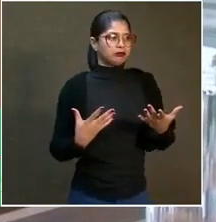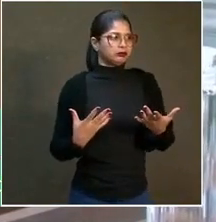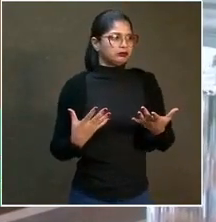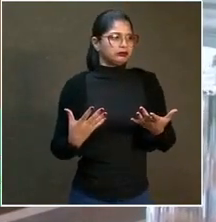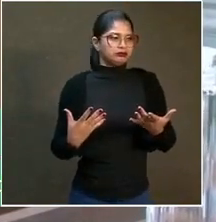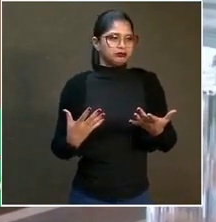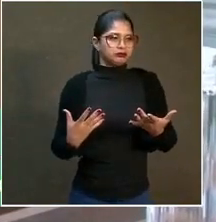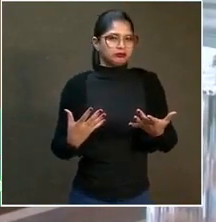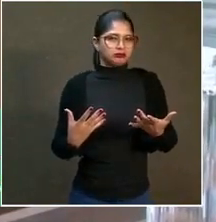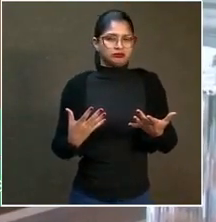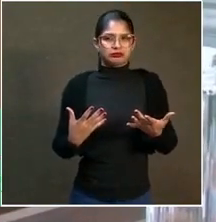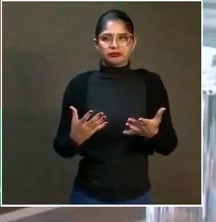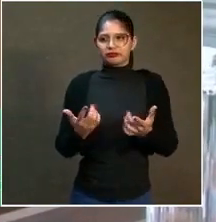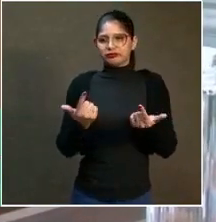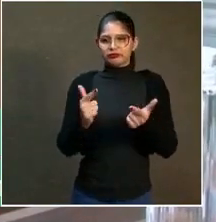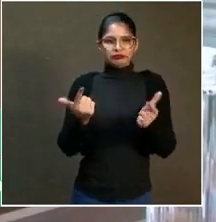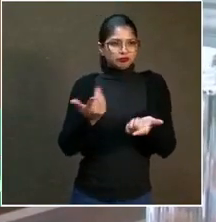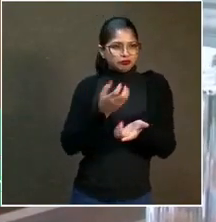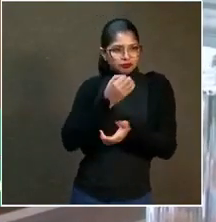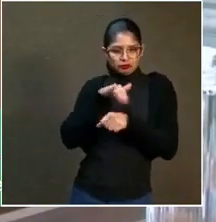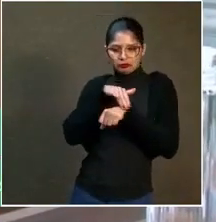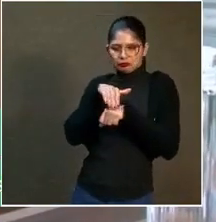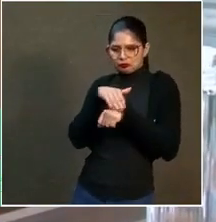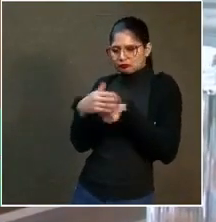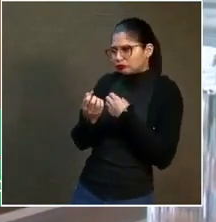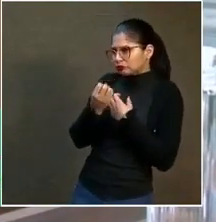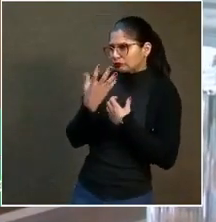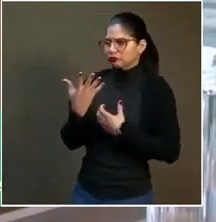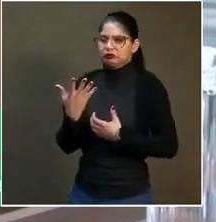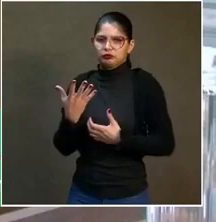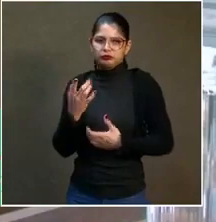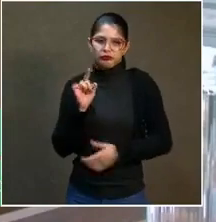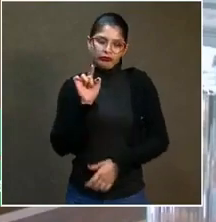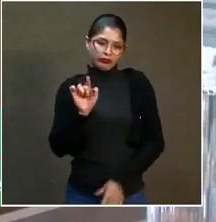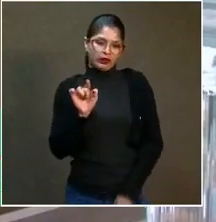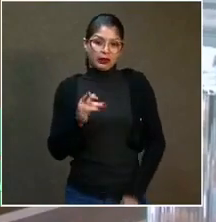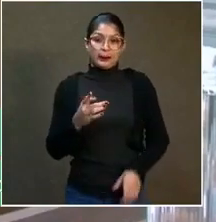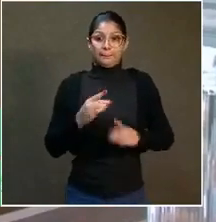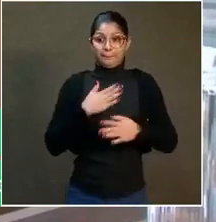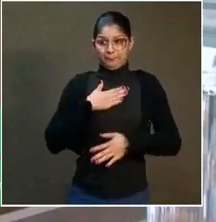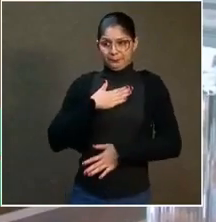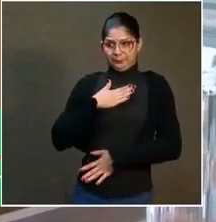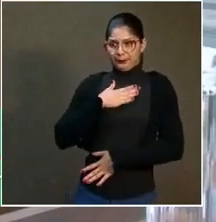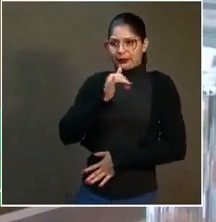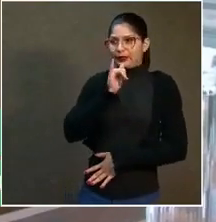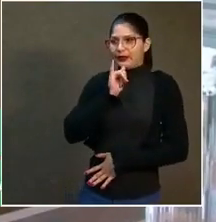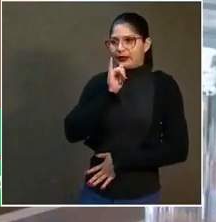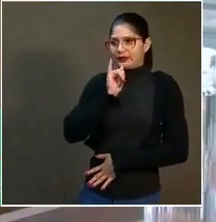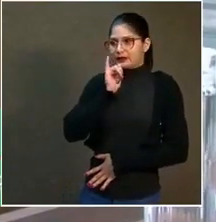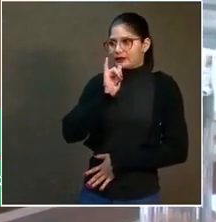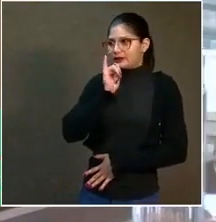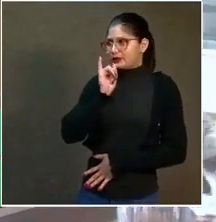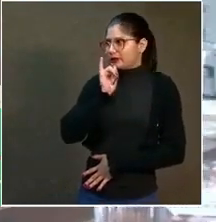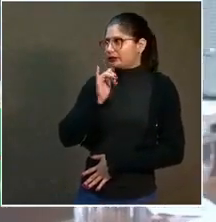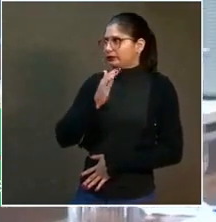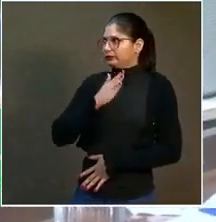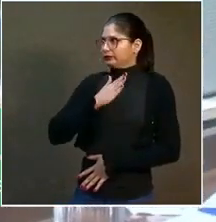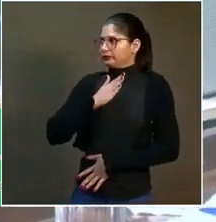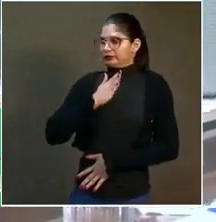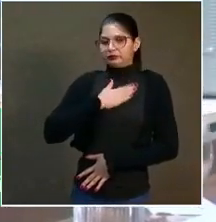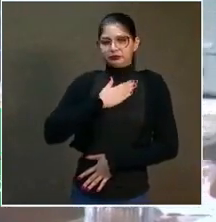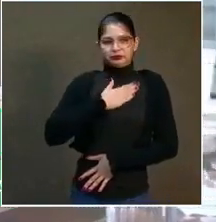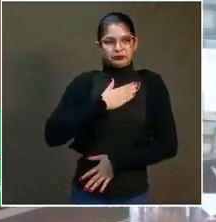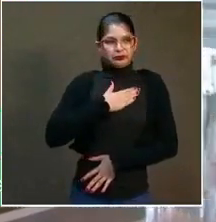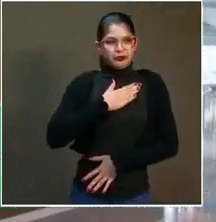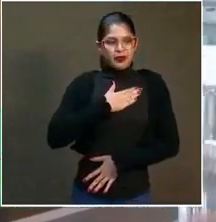Né? Quem não tinha conversa boa para conversar era o Cássio. A minha esposa cortou a relação de amizade desde um dia que